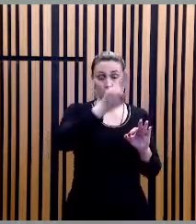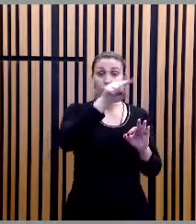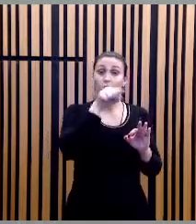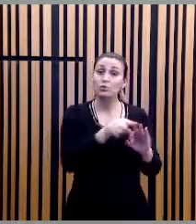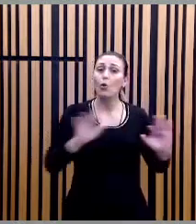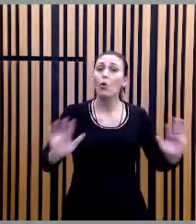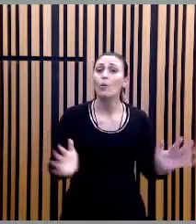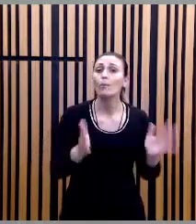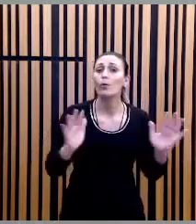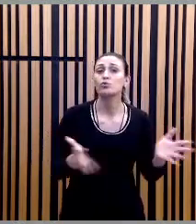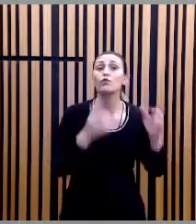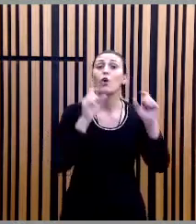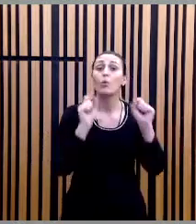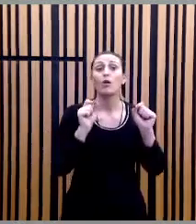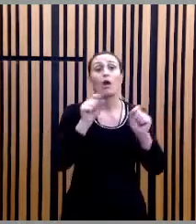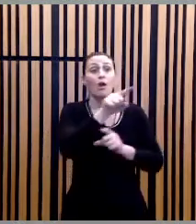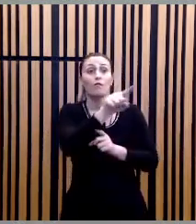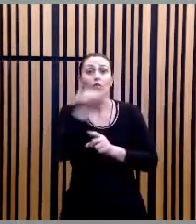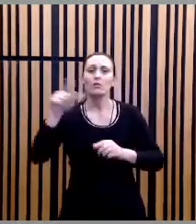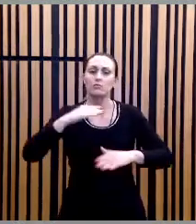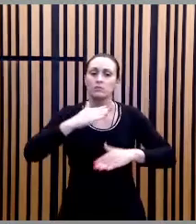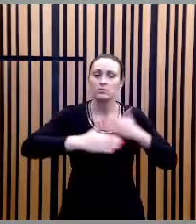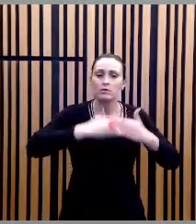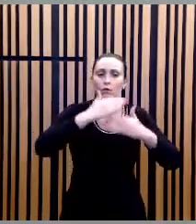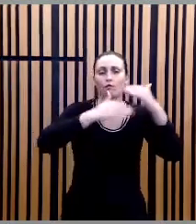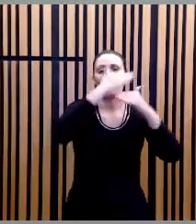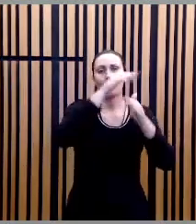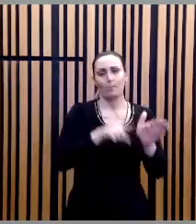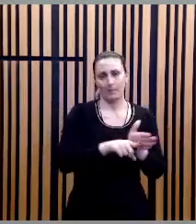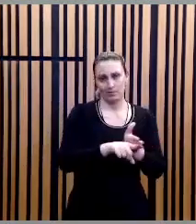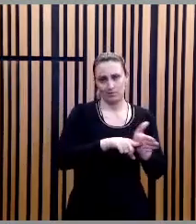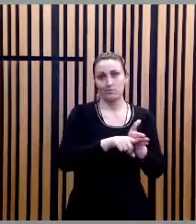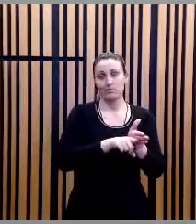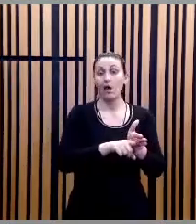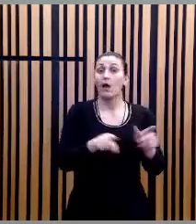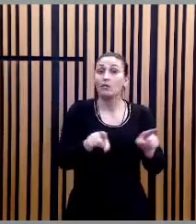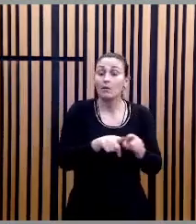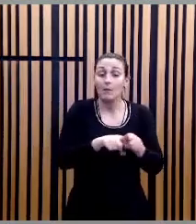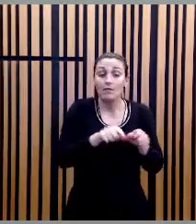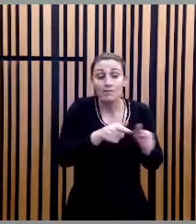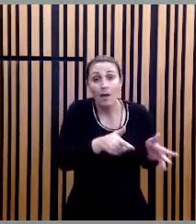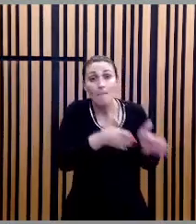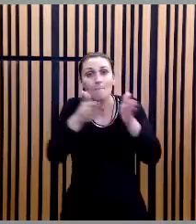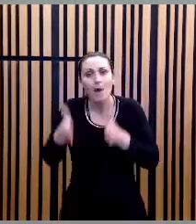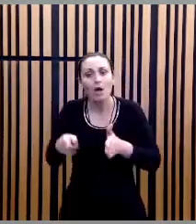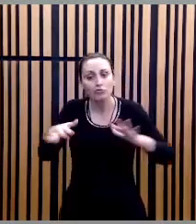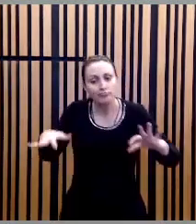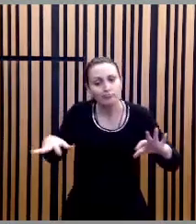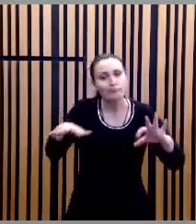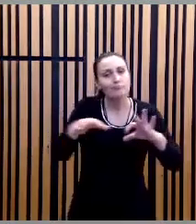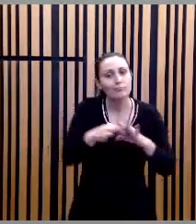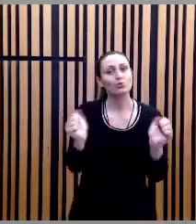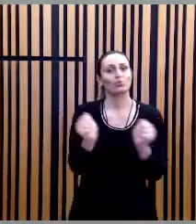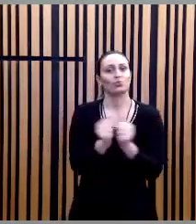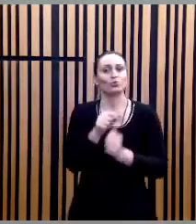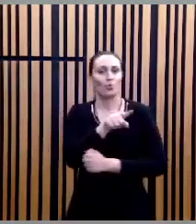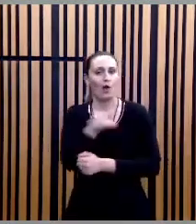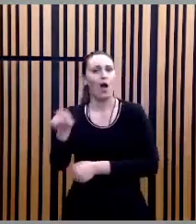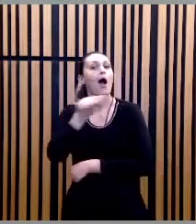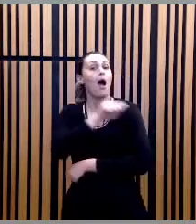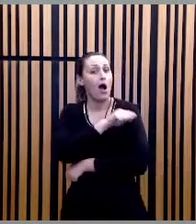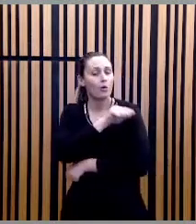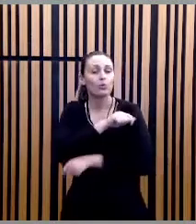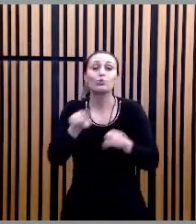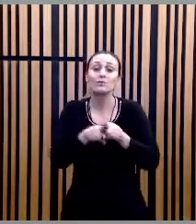motiva muito a continuar desenvolvendo pesquisa, a continuar fazendo toda essa parte de interação com os alunos e o mercado